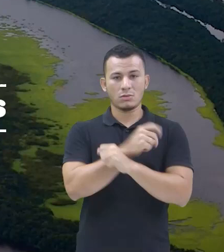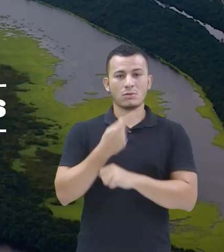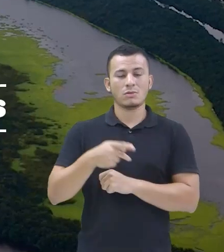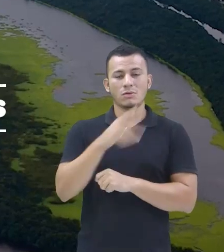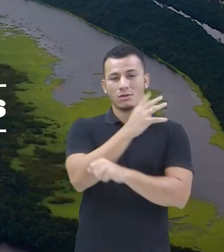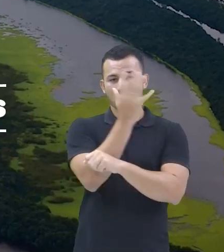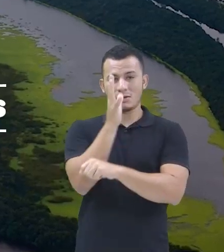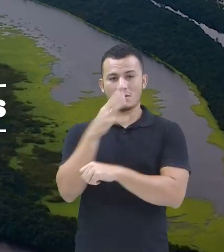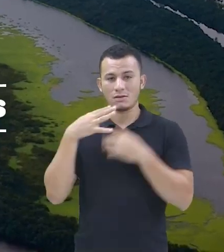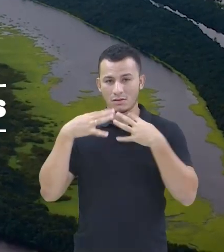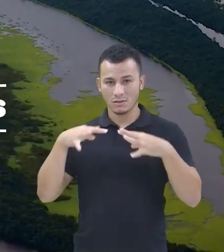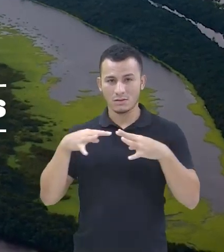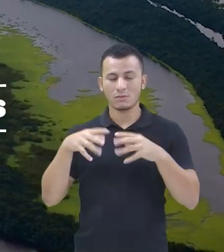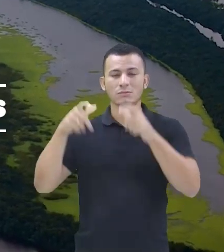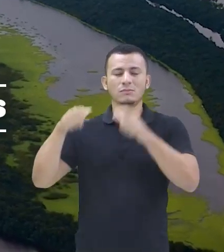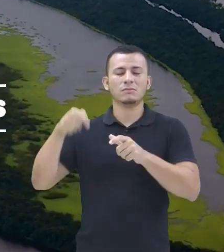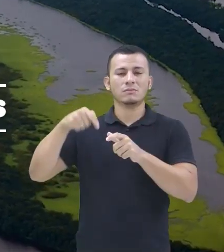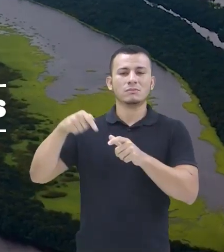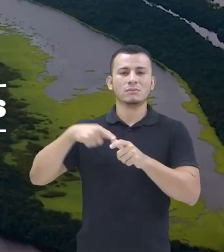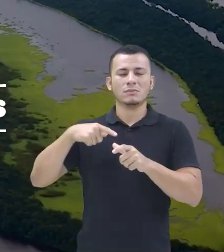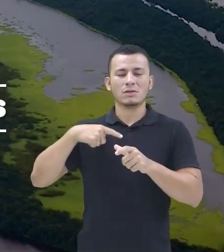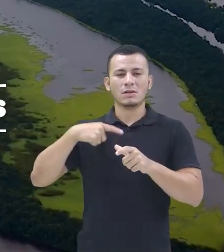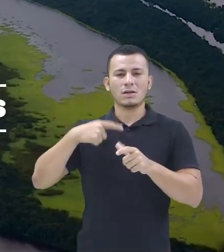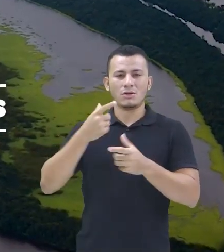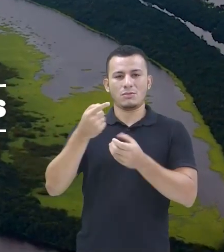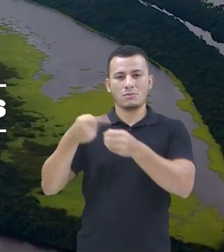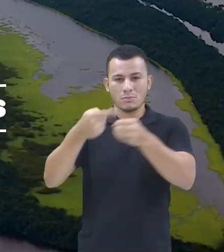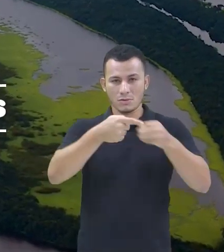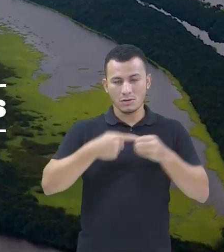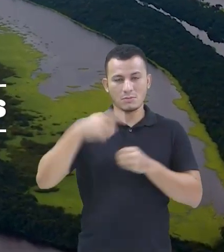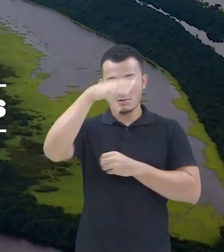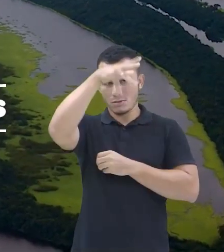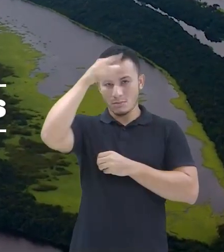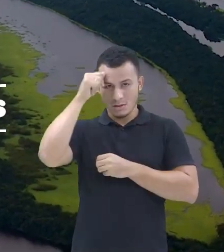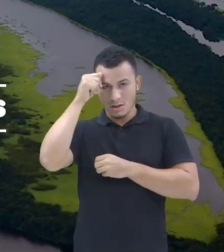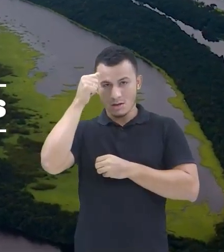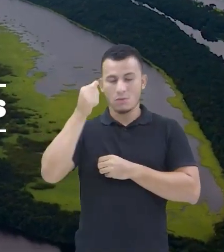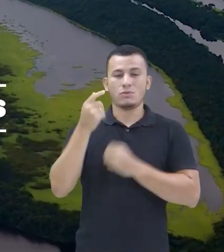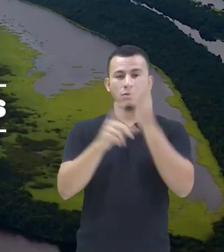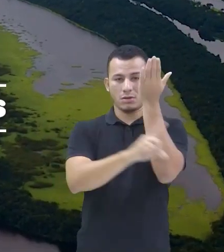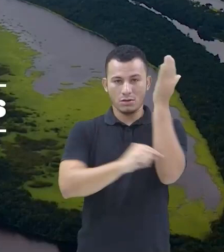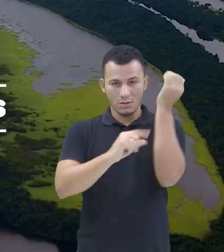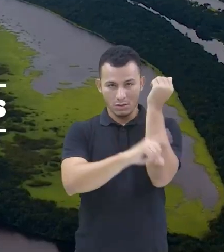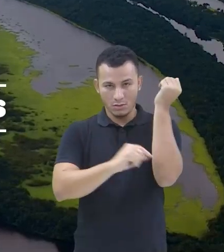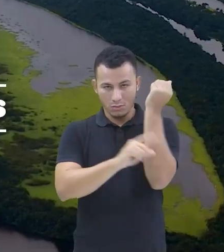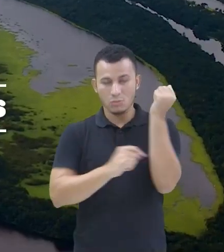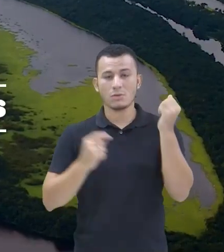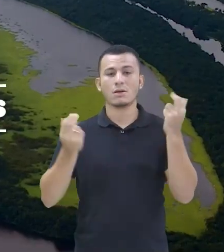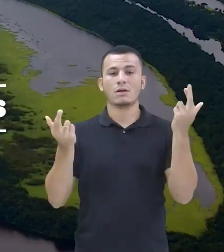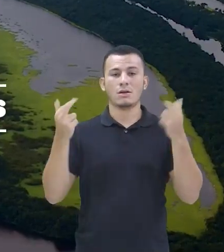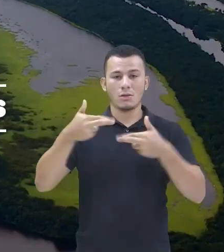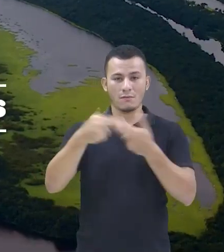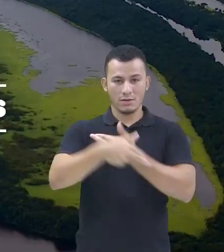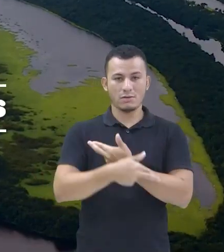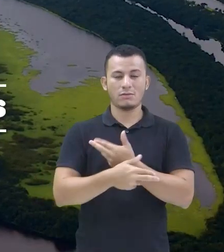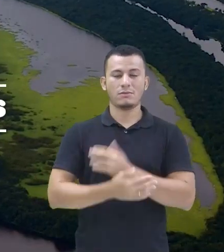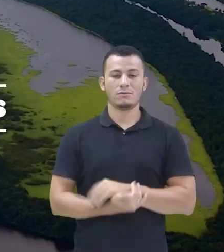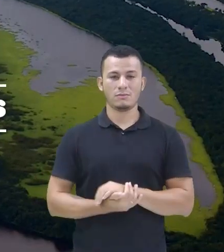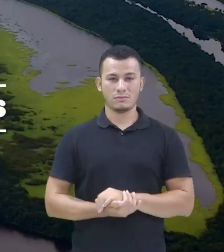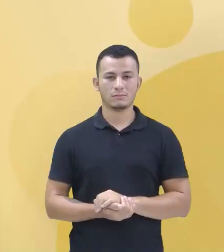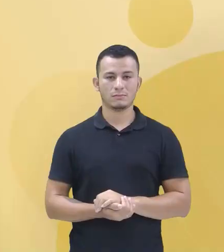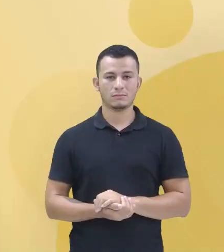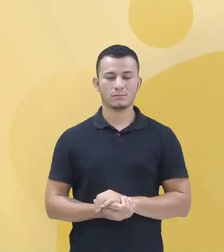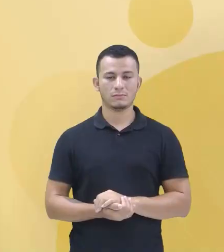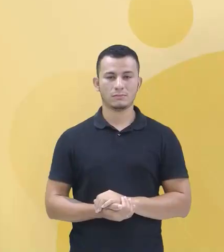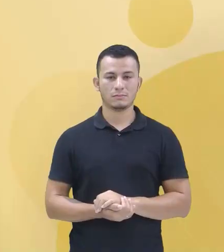natureza, localizada com território distribuído pelos municípios de Manaus, Iranduba e Novo Airão.